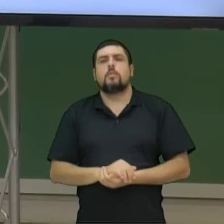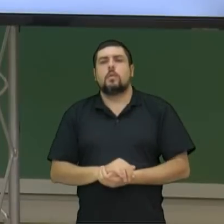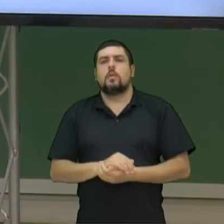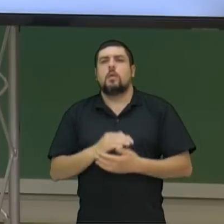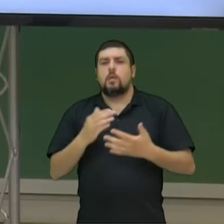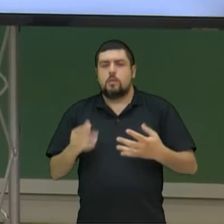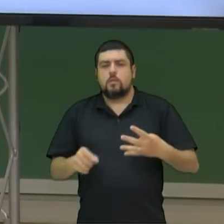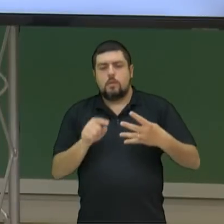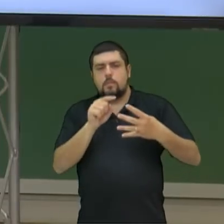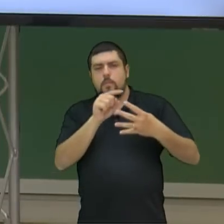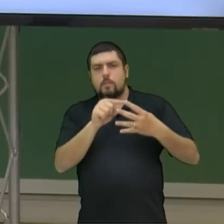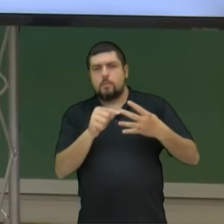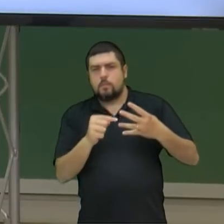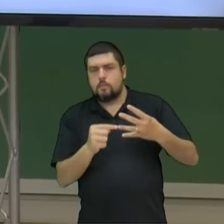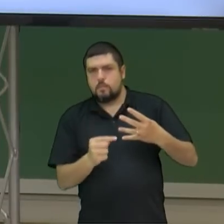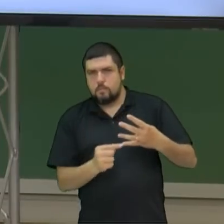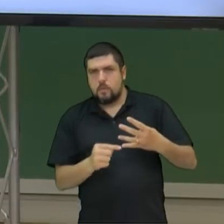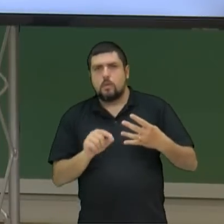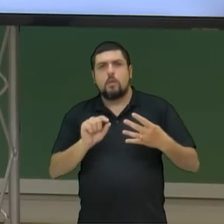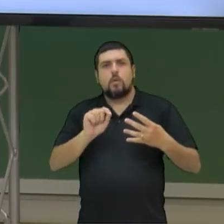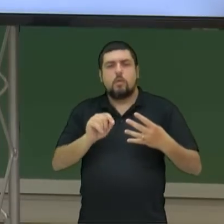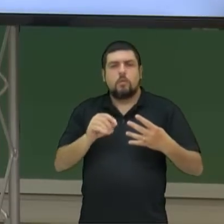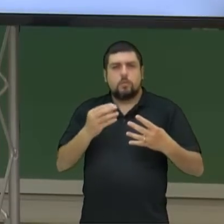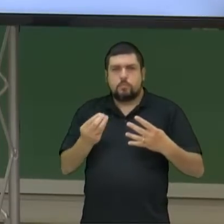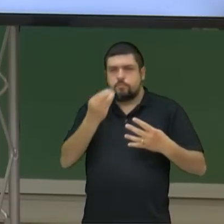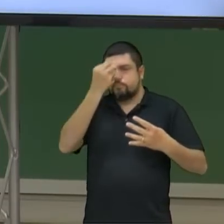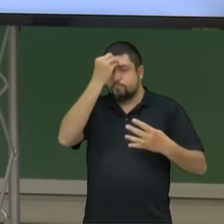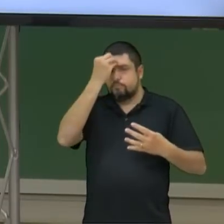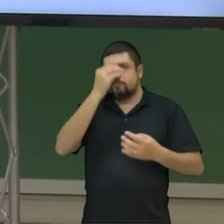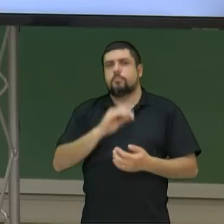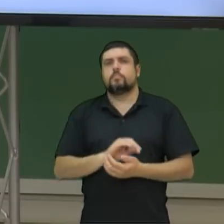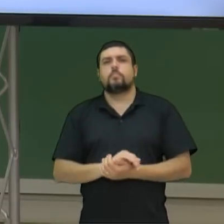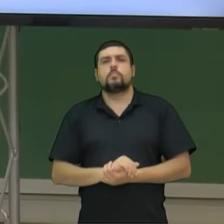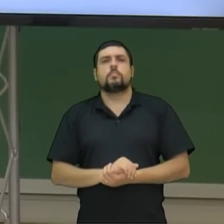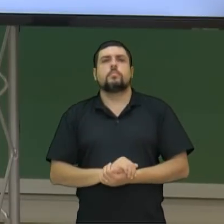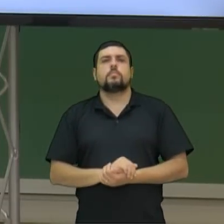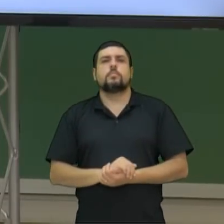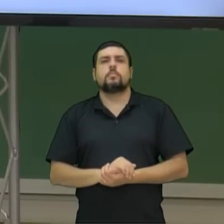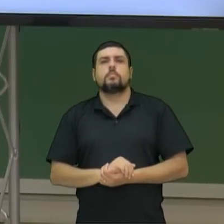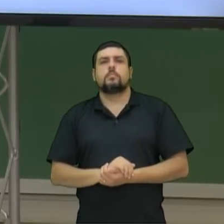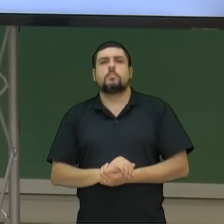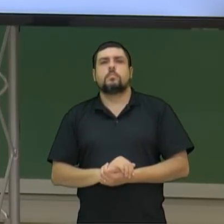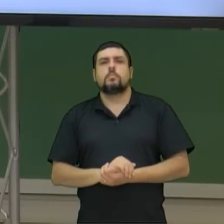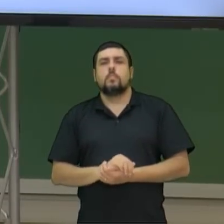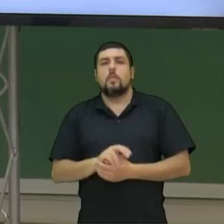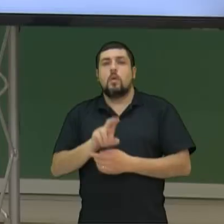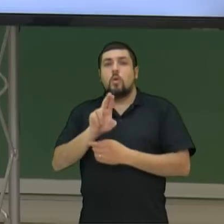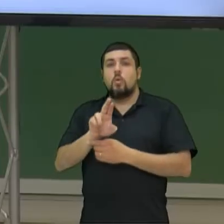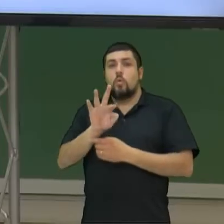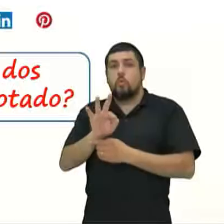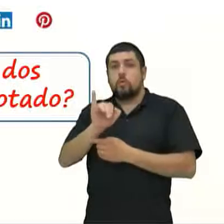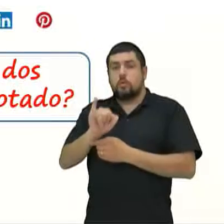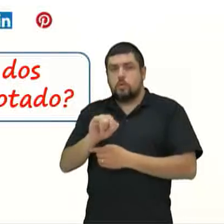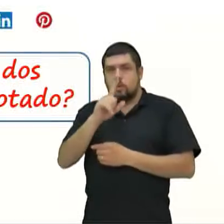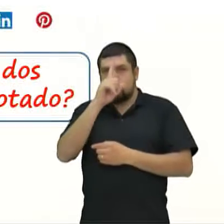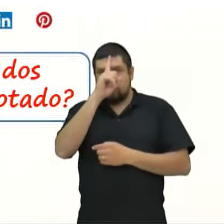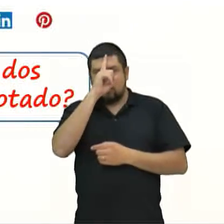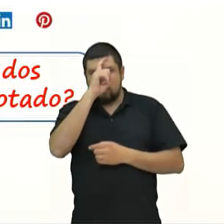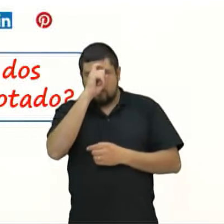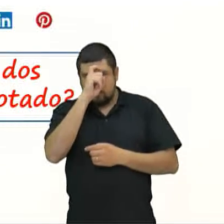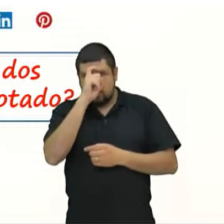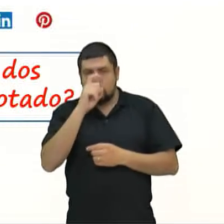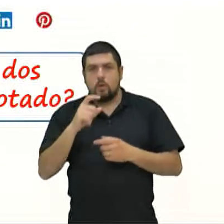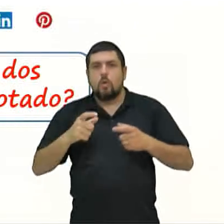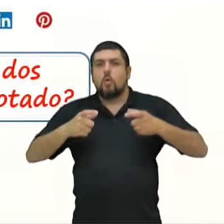são os 4 princípios que você não pode esquecer. Taxa de ocupação da UTI para a Covid-19 no